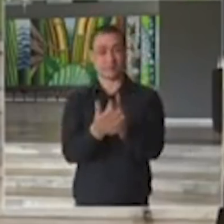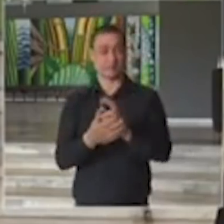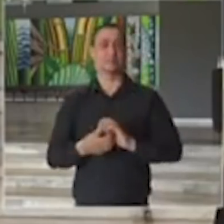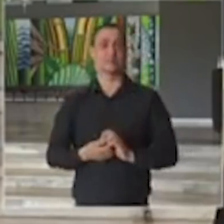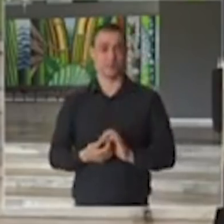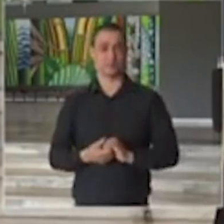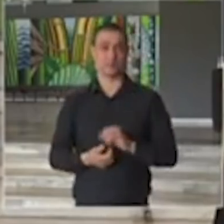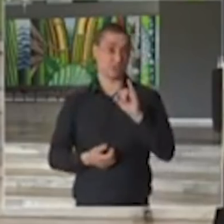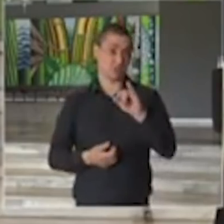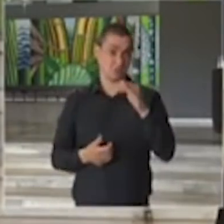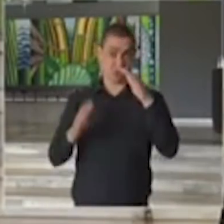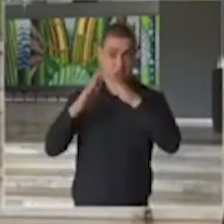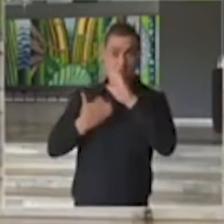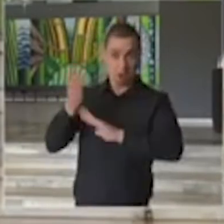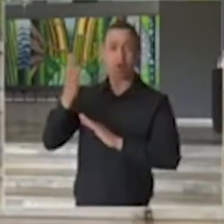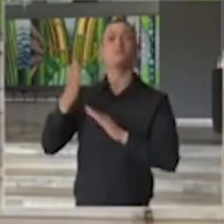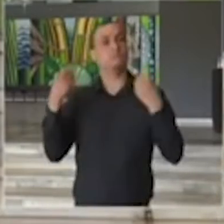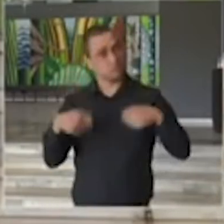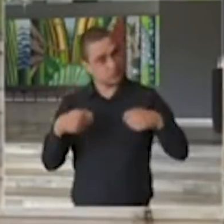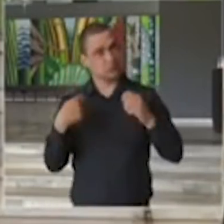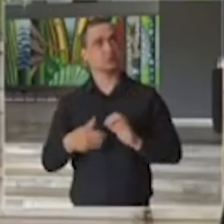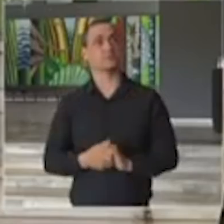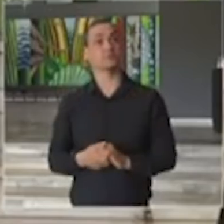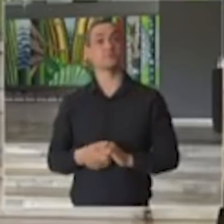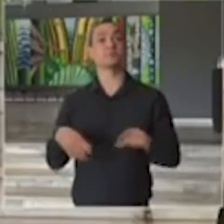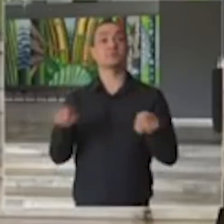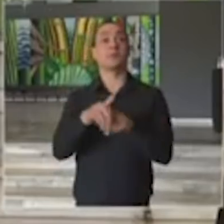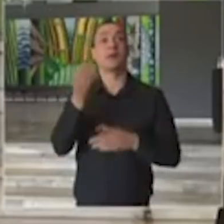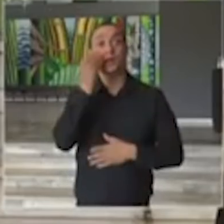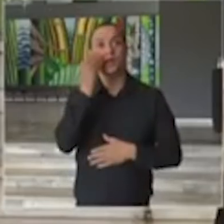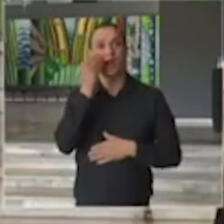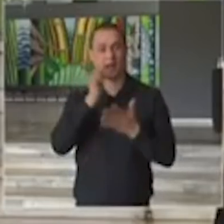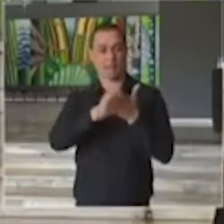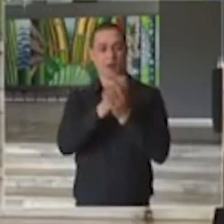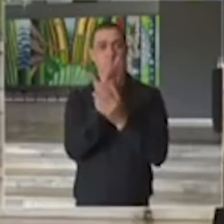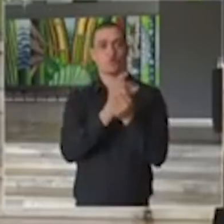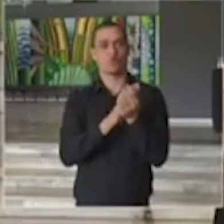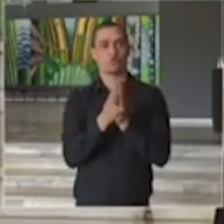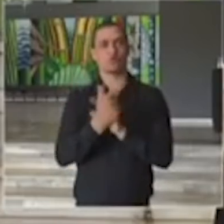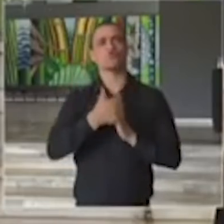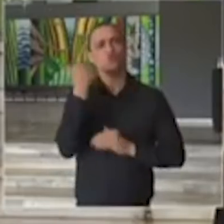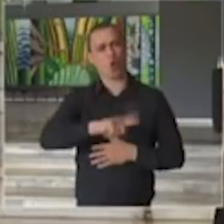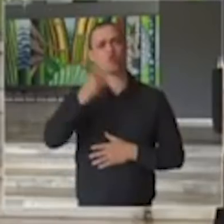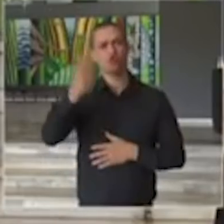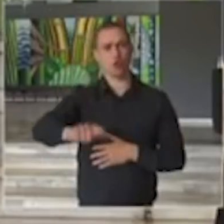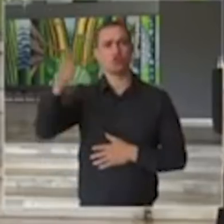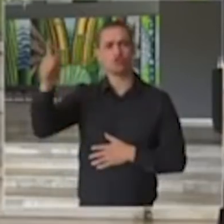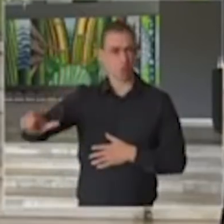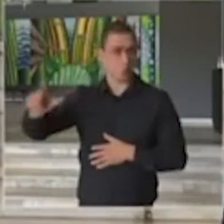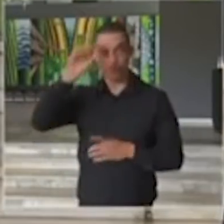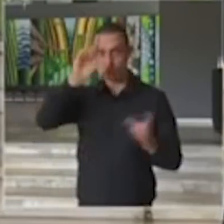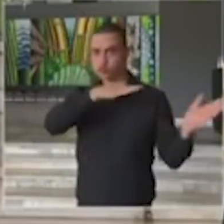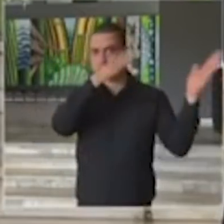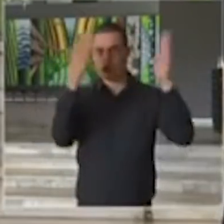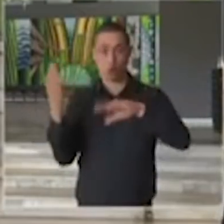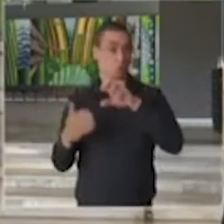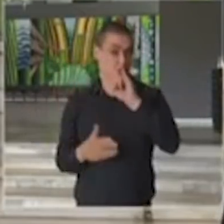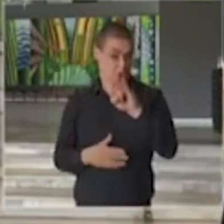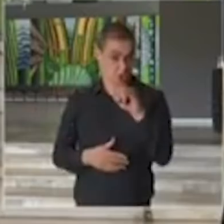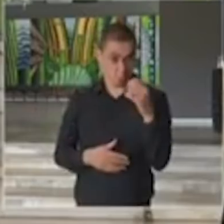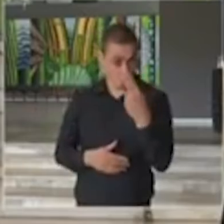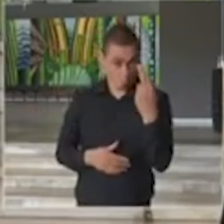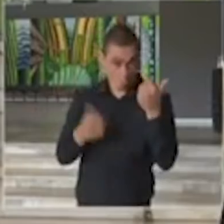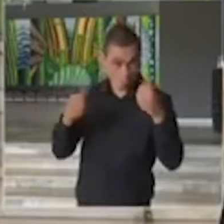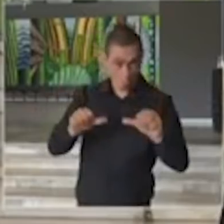que sair da sua residência e procure lavar as mãos constantemente ao longo do dia ou se não